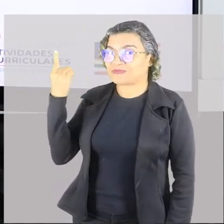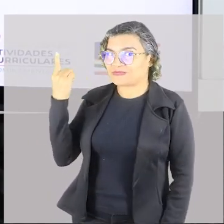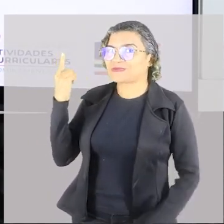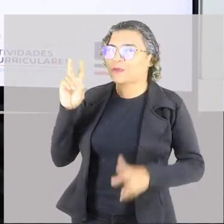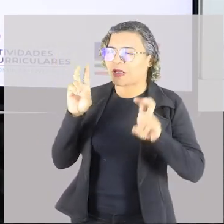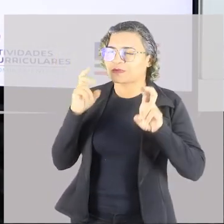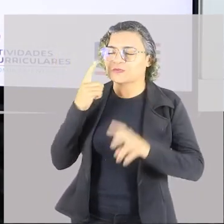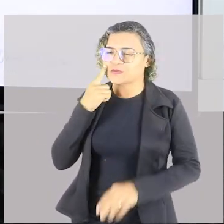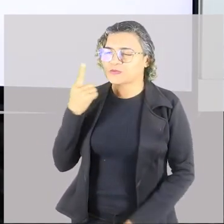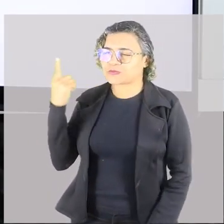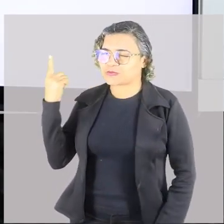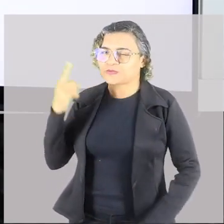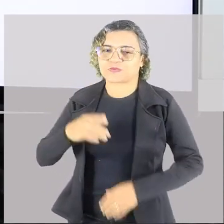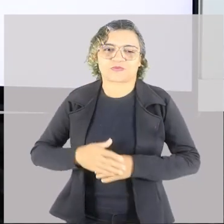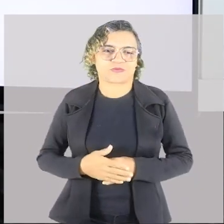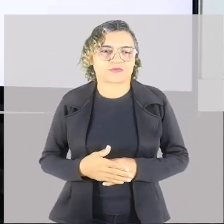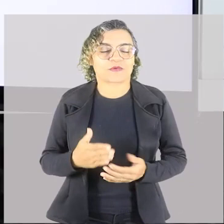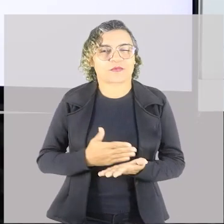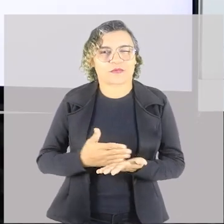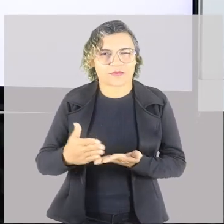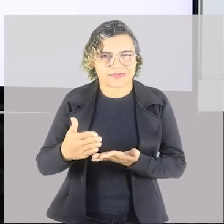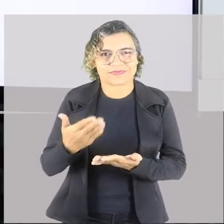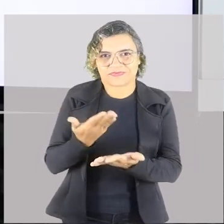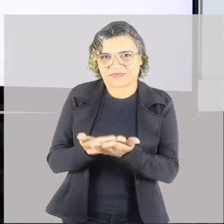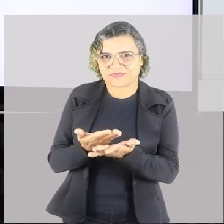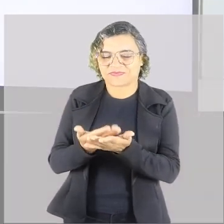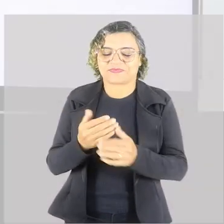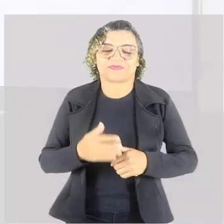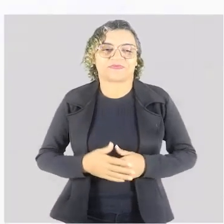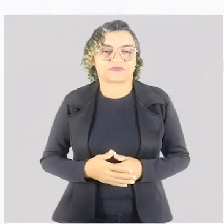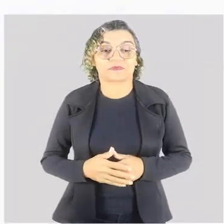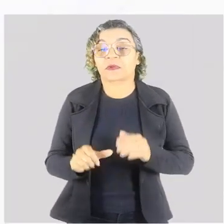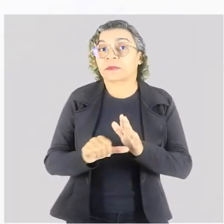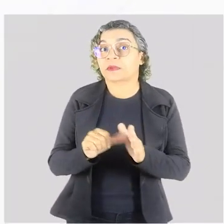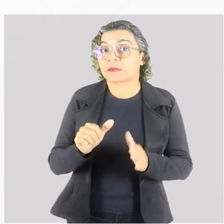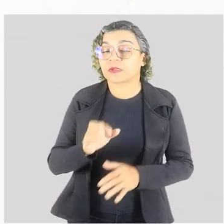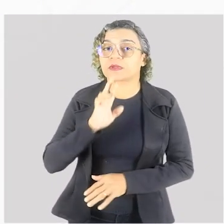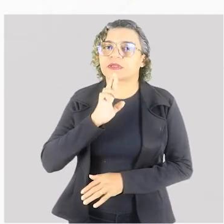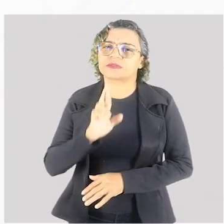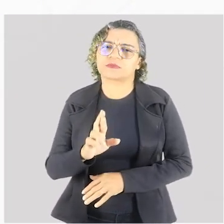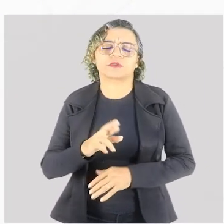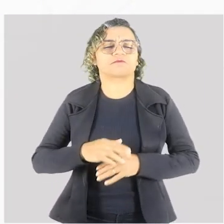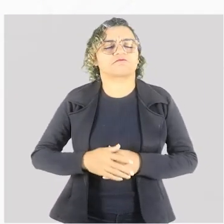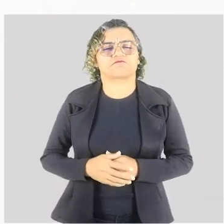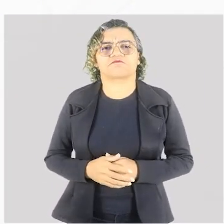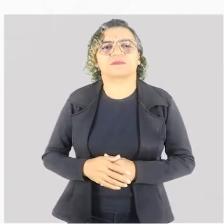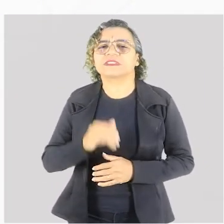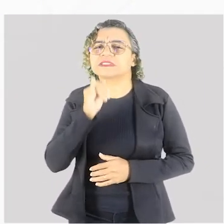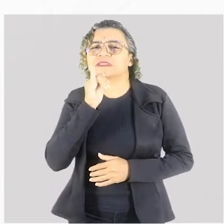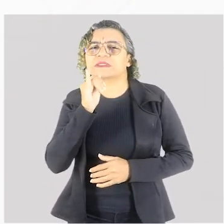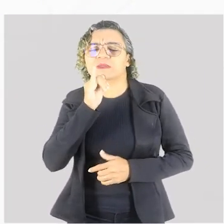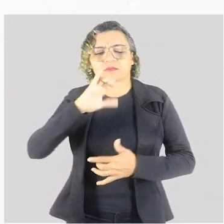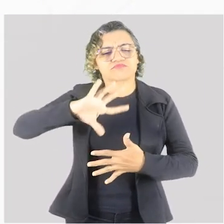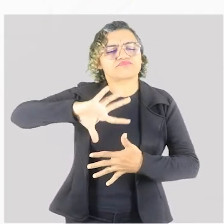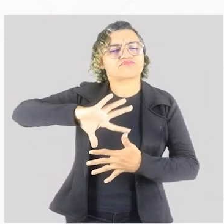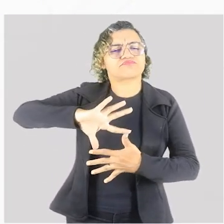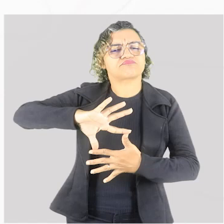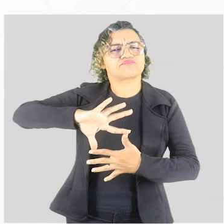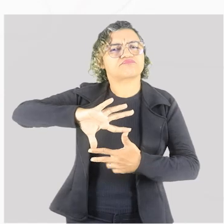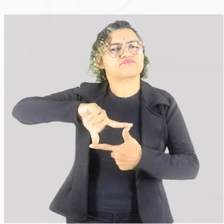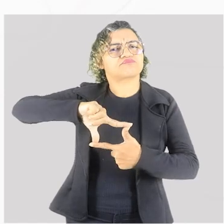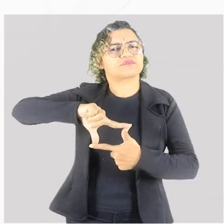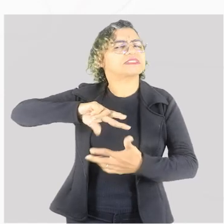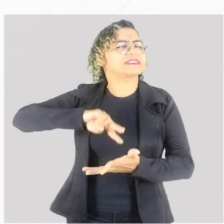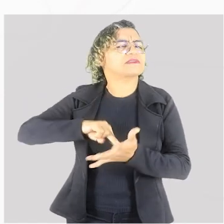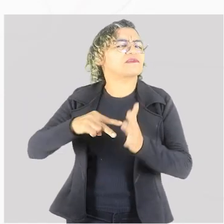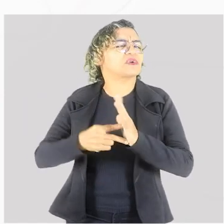ok? Então vamos lá, vamos começar a aula de hoje. Primeiramente, a gente vai responder a pergunta, afinal de contas, o que é